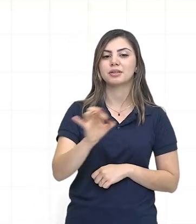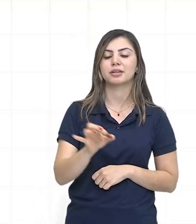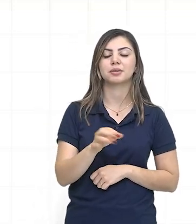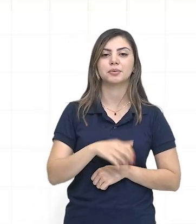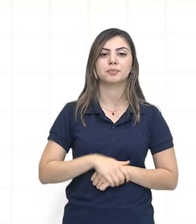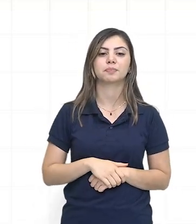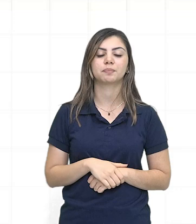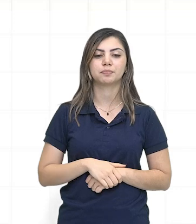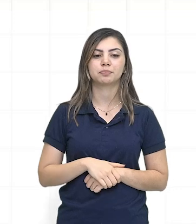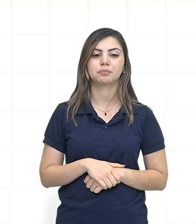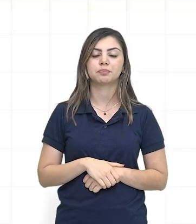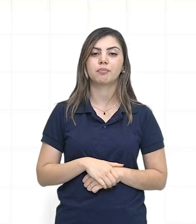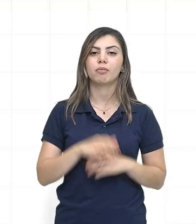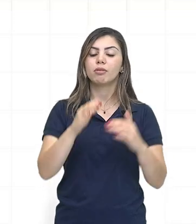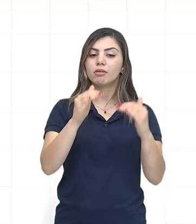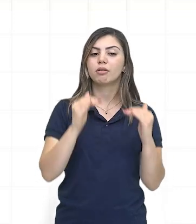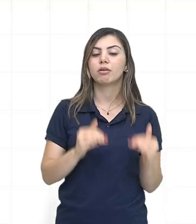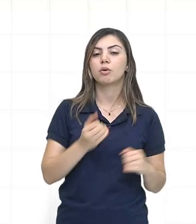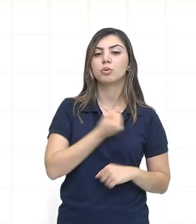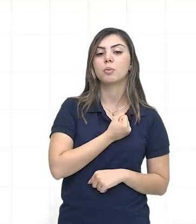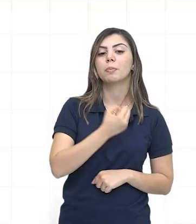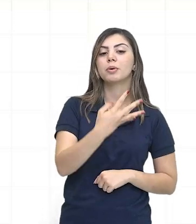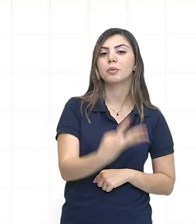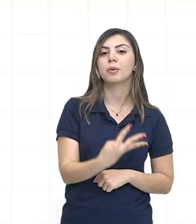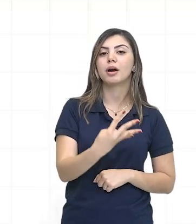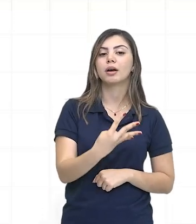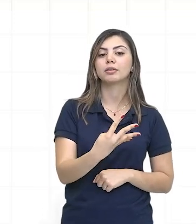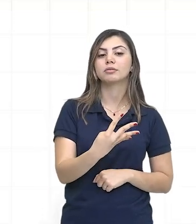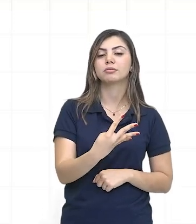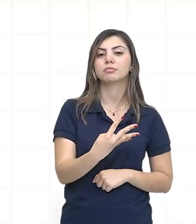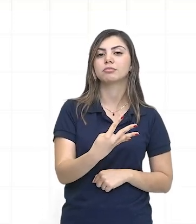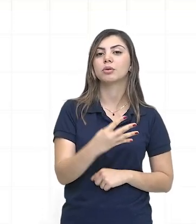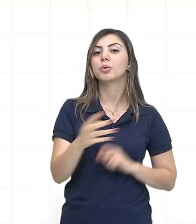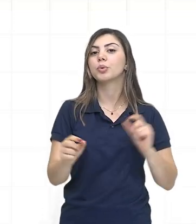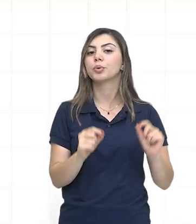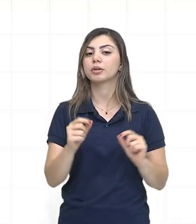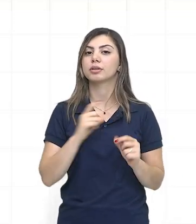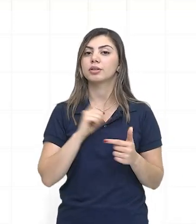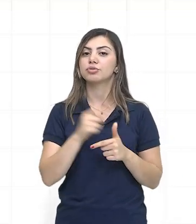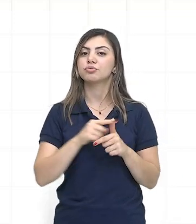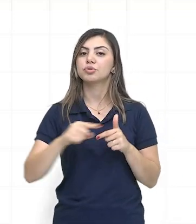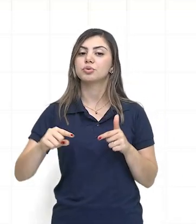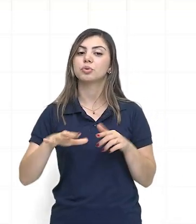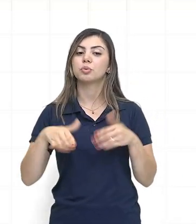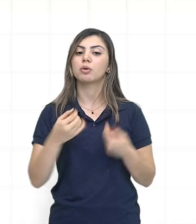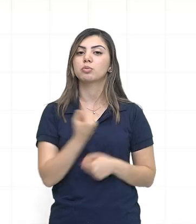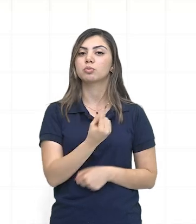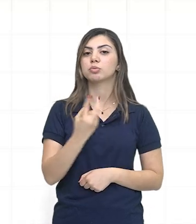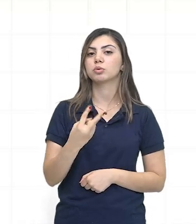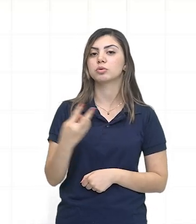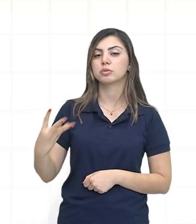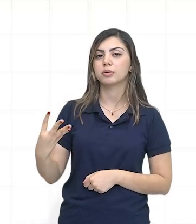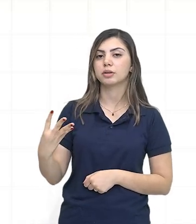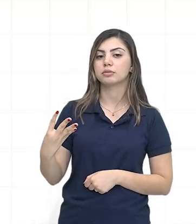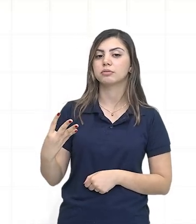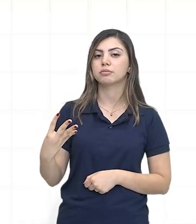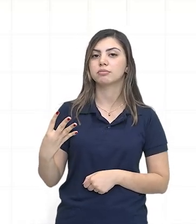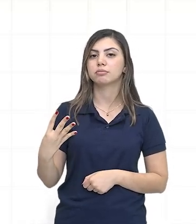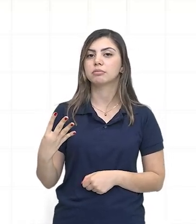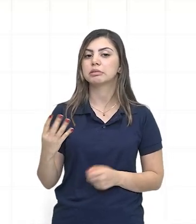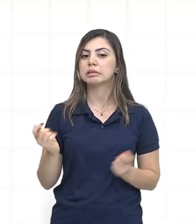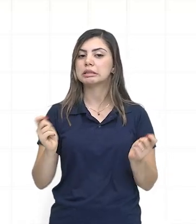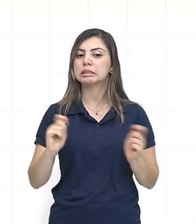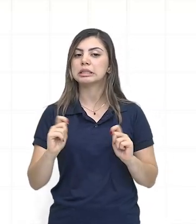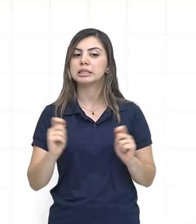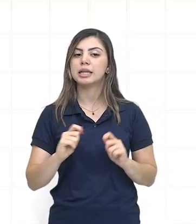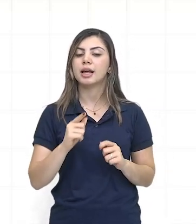é primo. O 4, ele tem os seguintes divisores: 1, 2 e 4. A gente pode